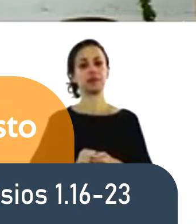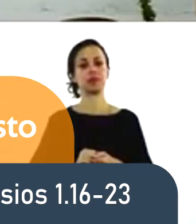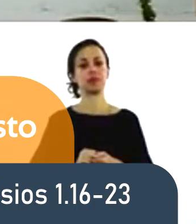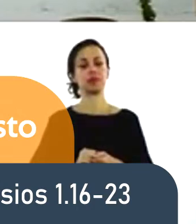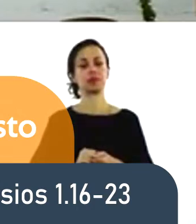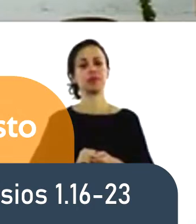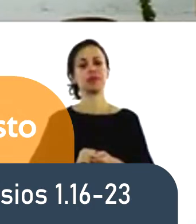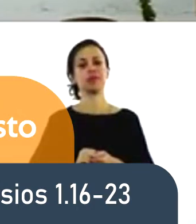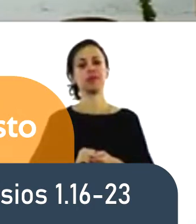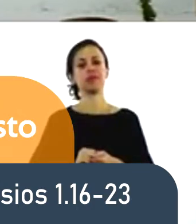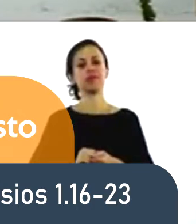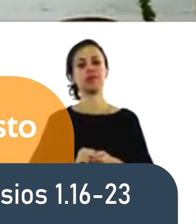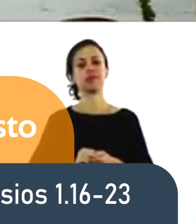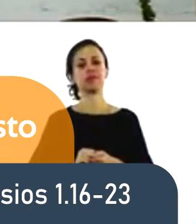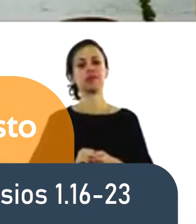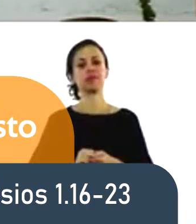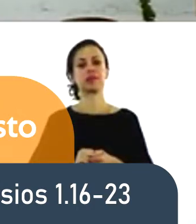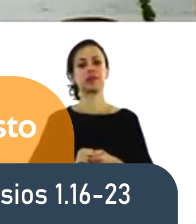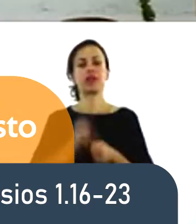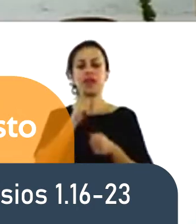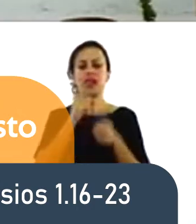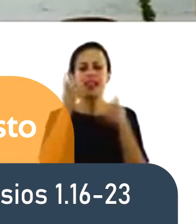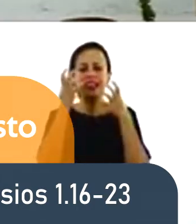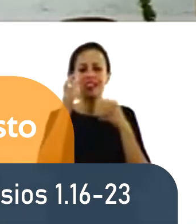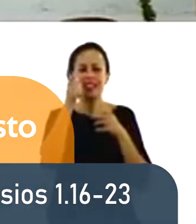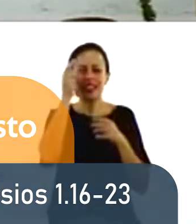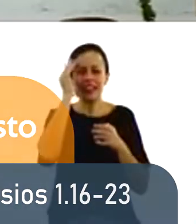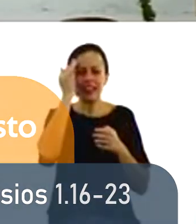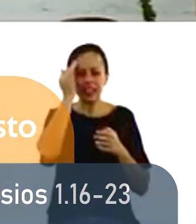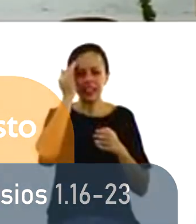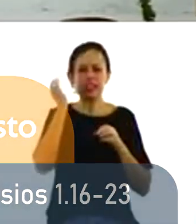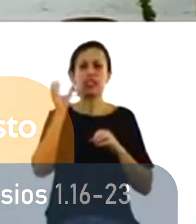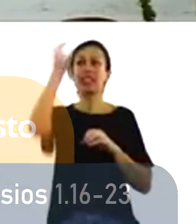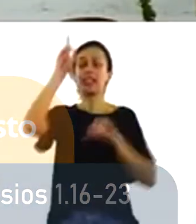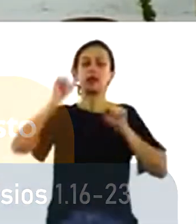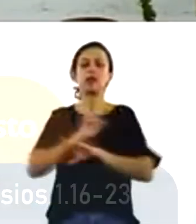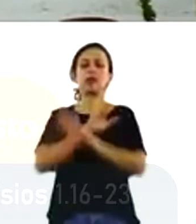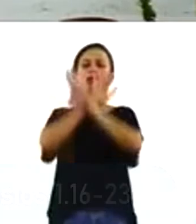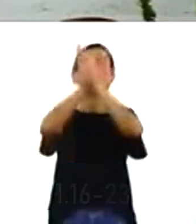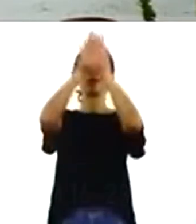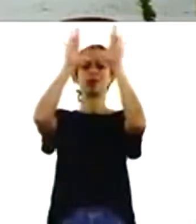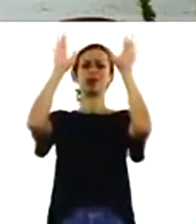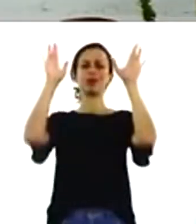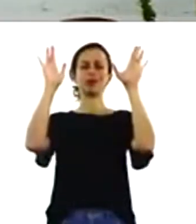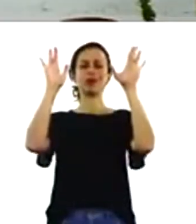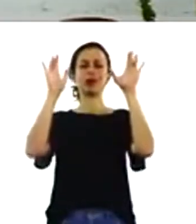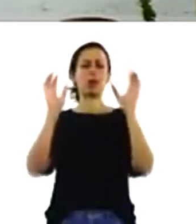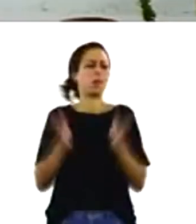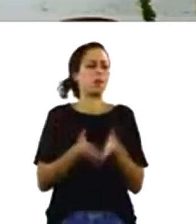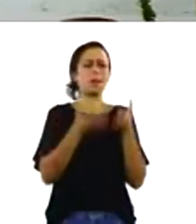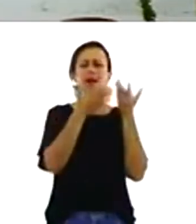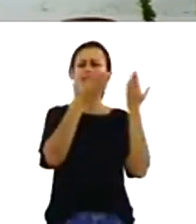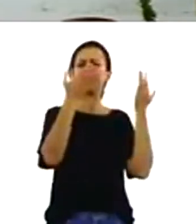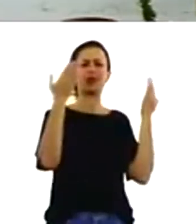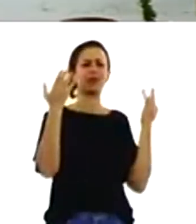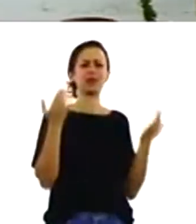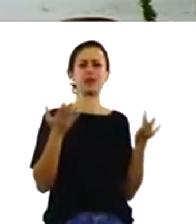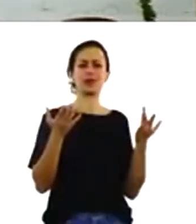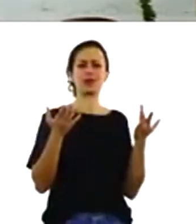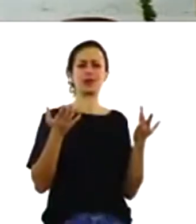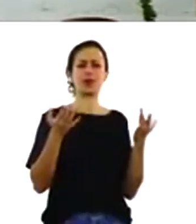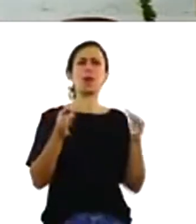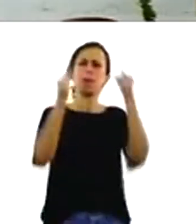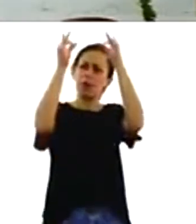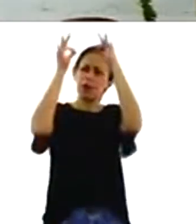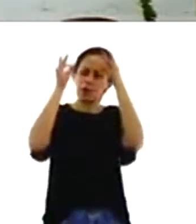glorioso, poderoso, majestoso, faz por vocês. E